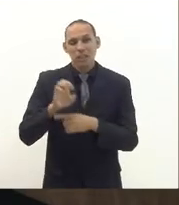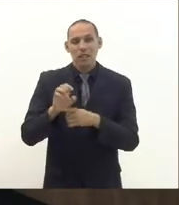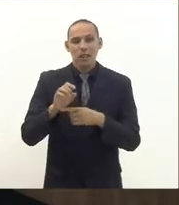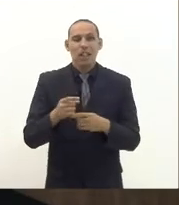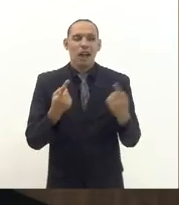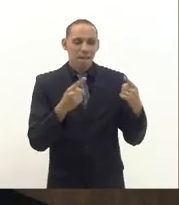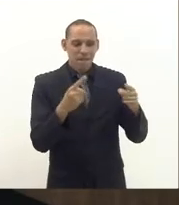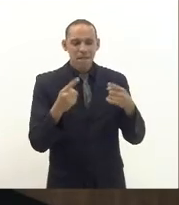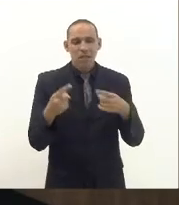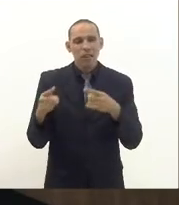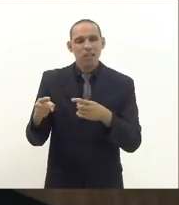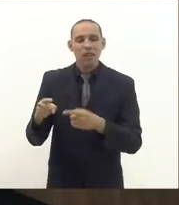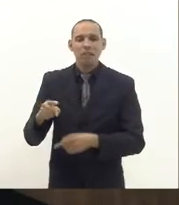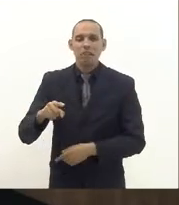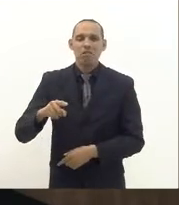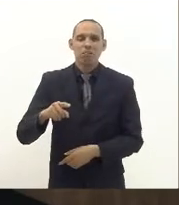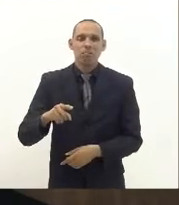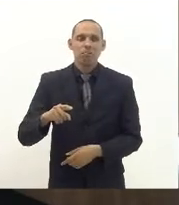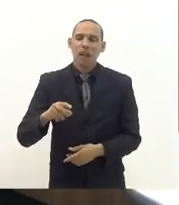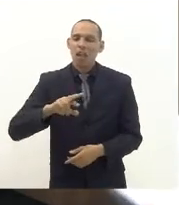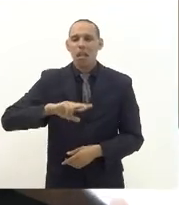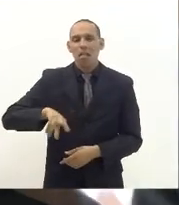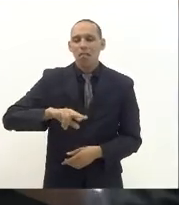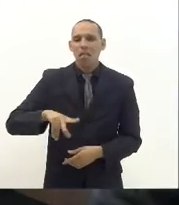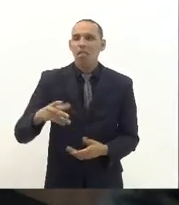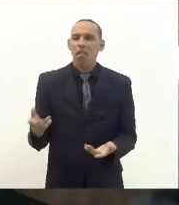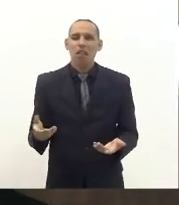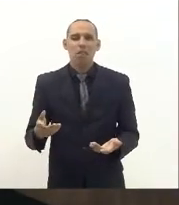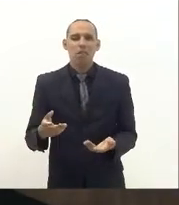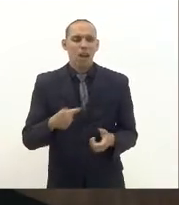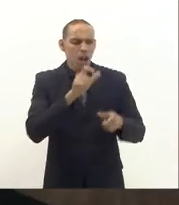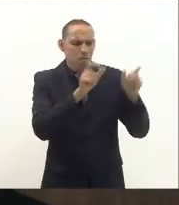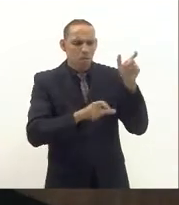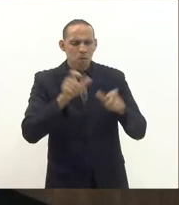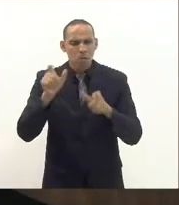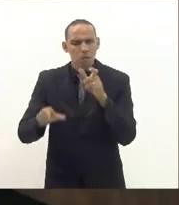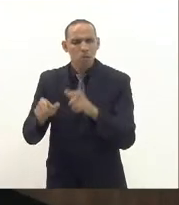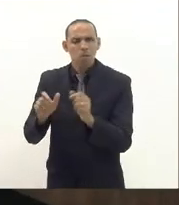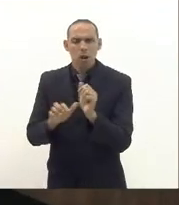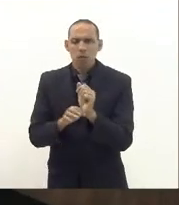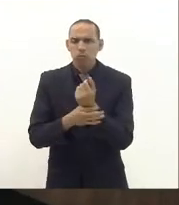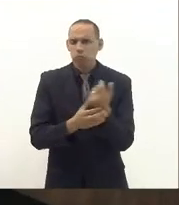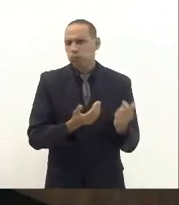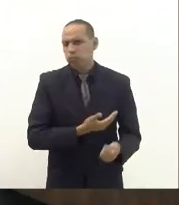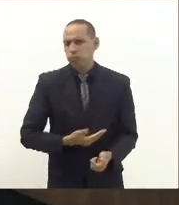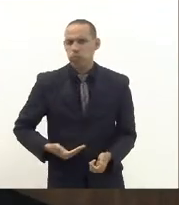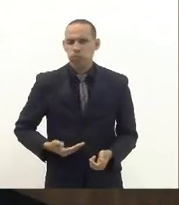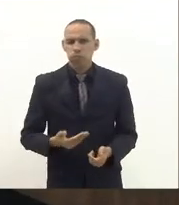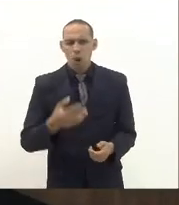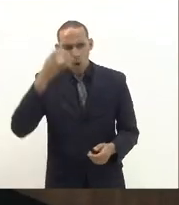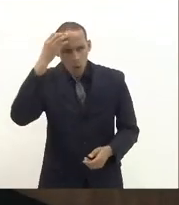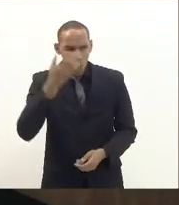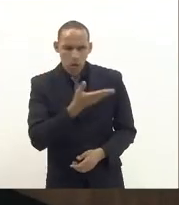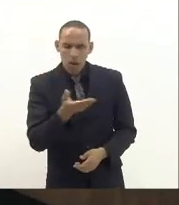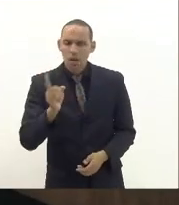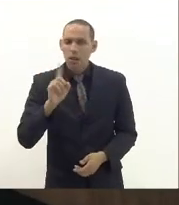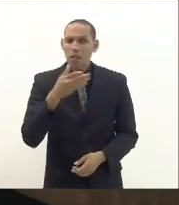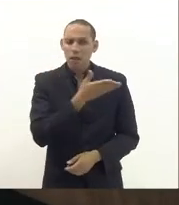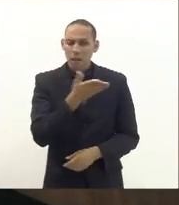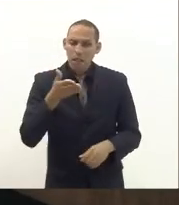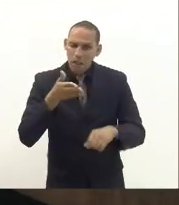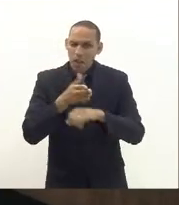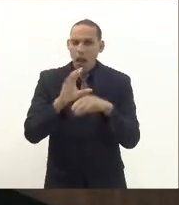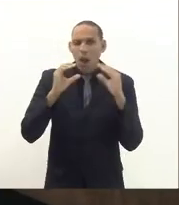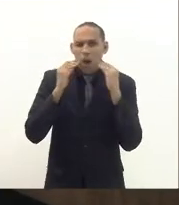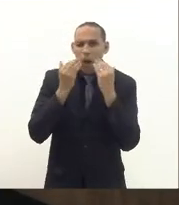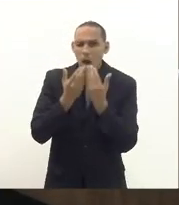não é nenhum demérito a nenhum agente da Segurança Pública até porque são eles que adentram